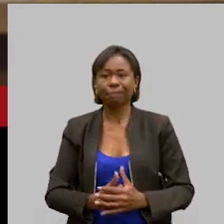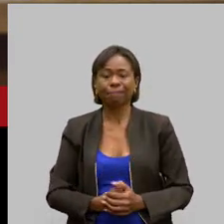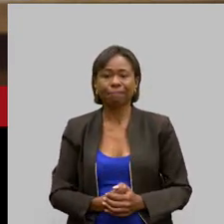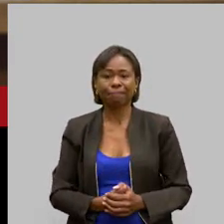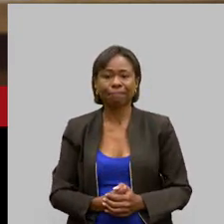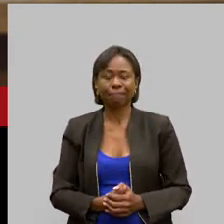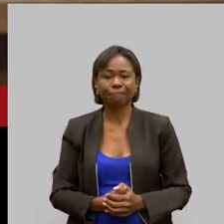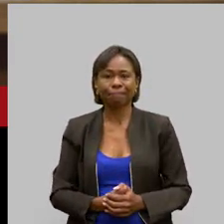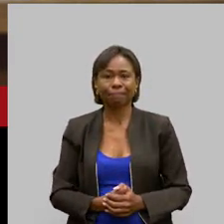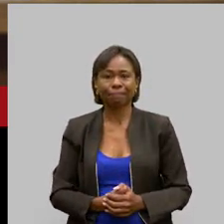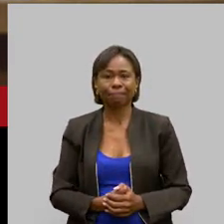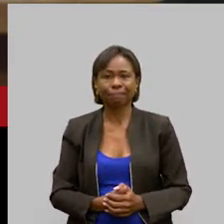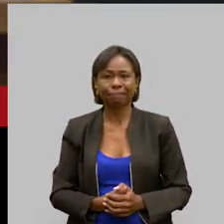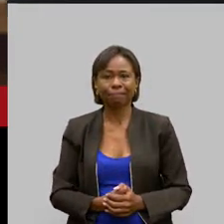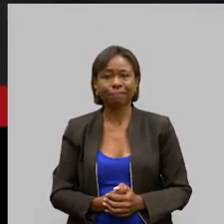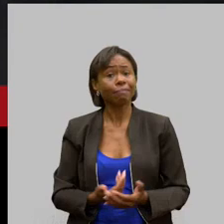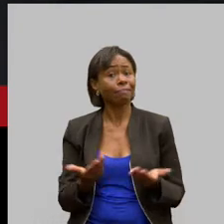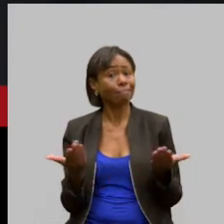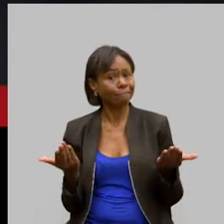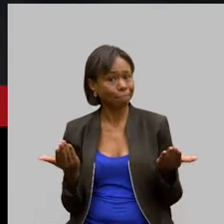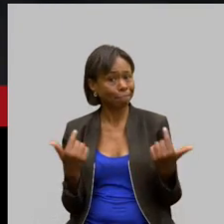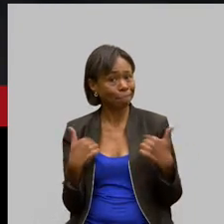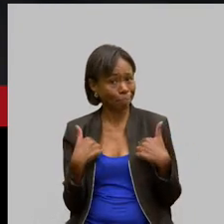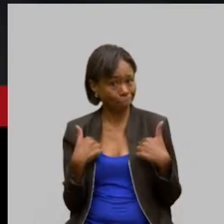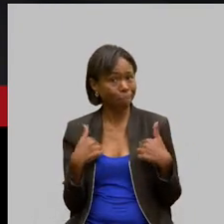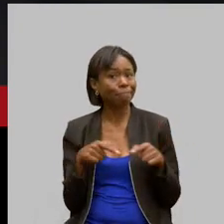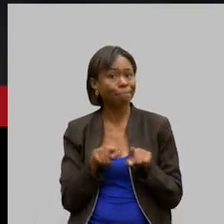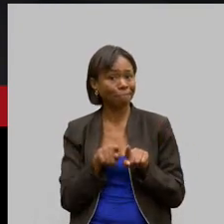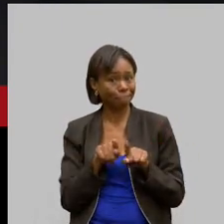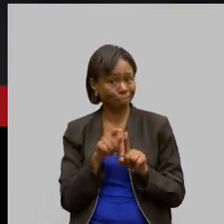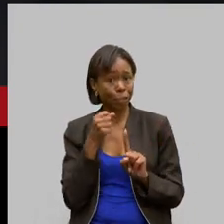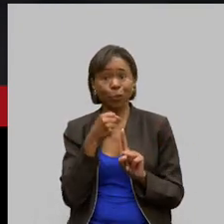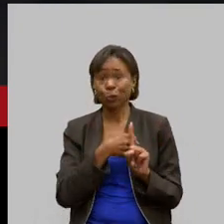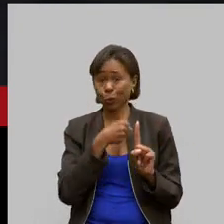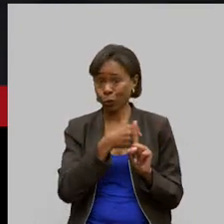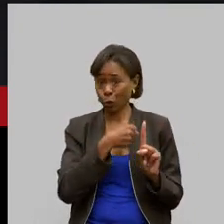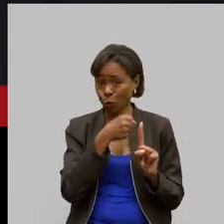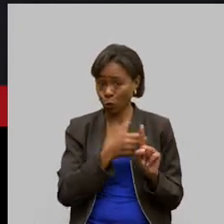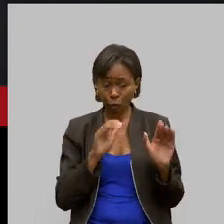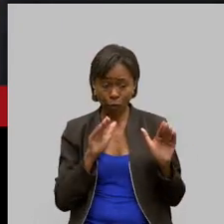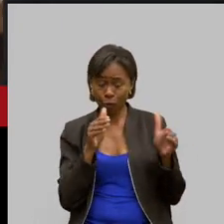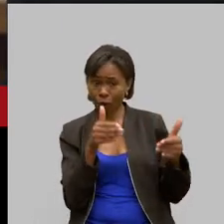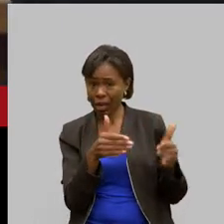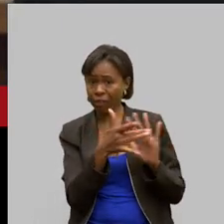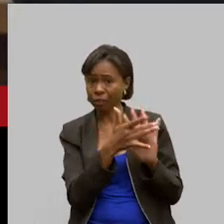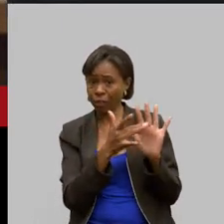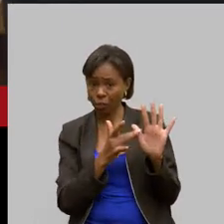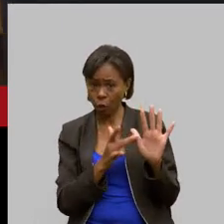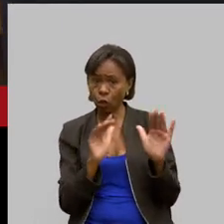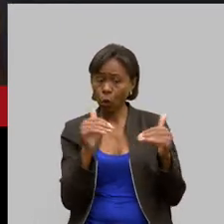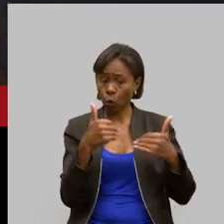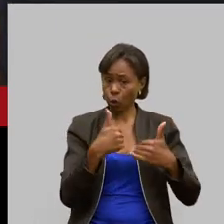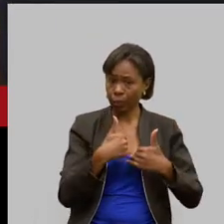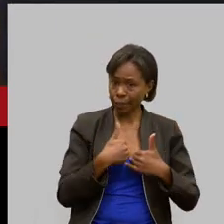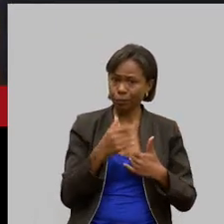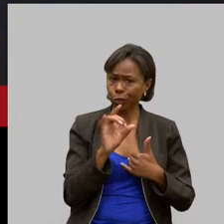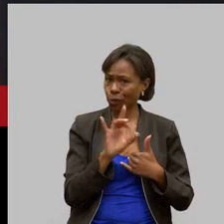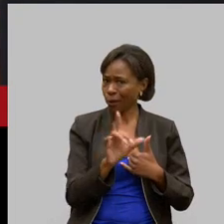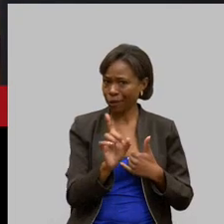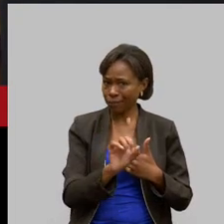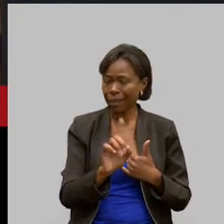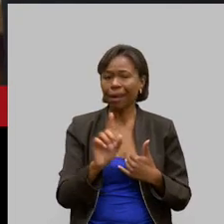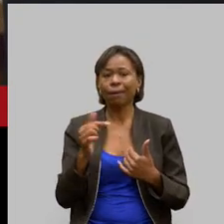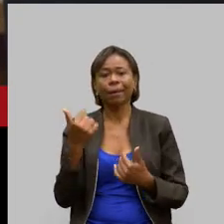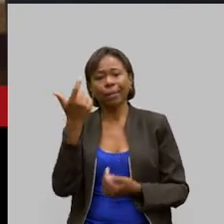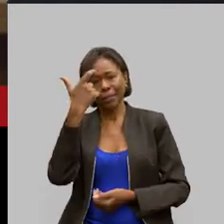gente eu também tenho uma luta não só de da luta da pessoa com deficiência do autismo não só por ser uma pessoa com